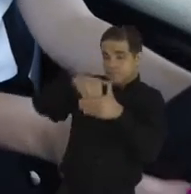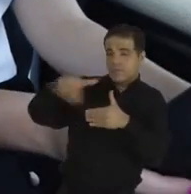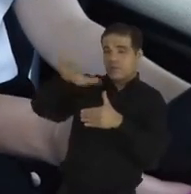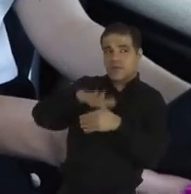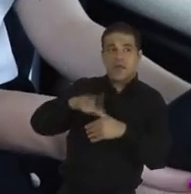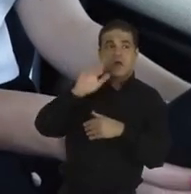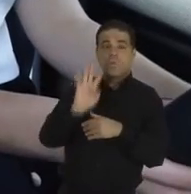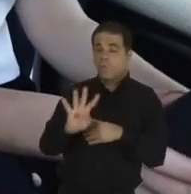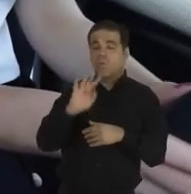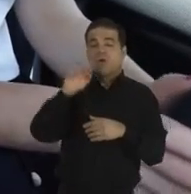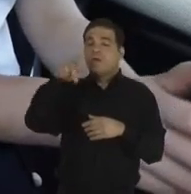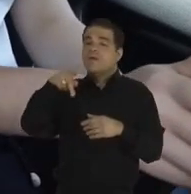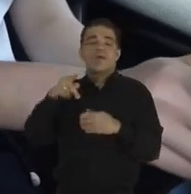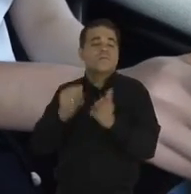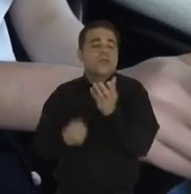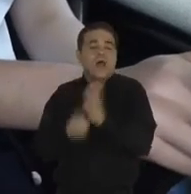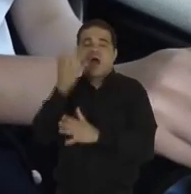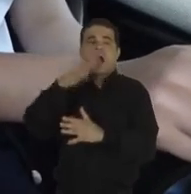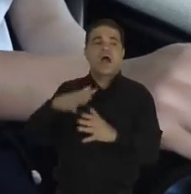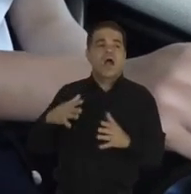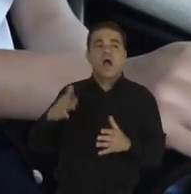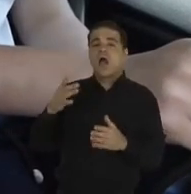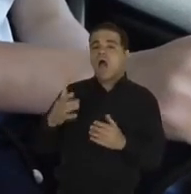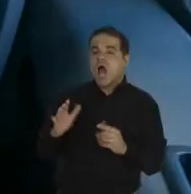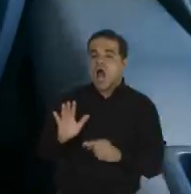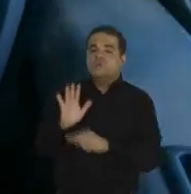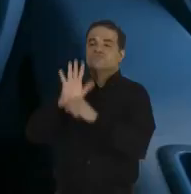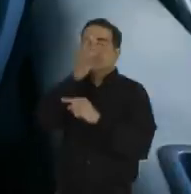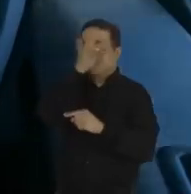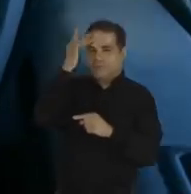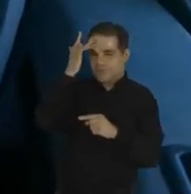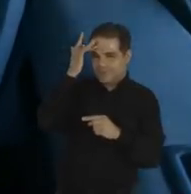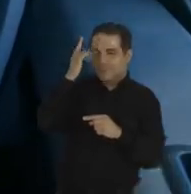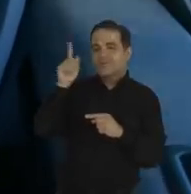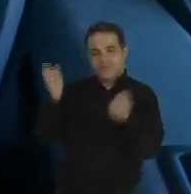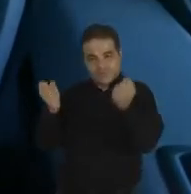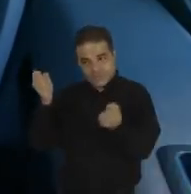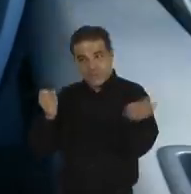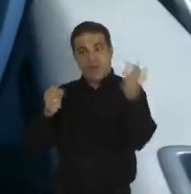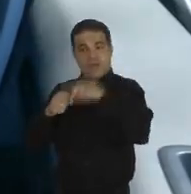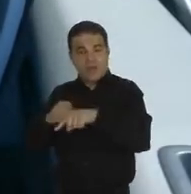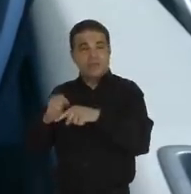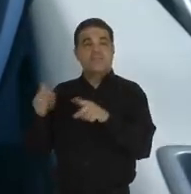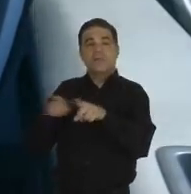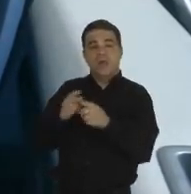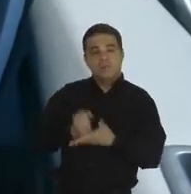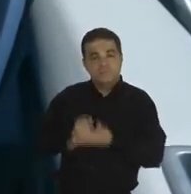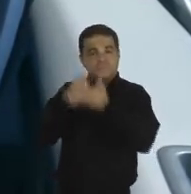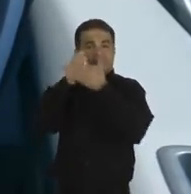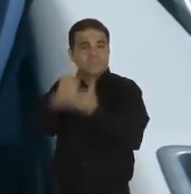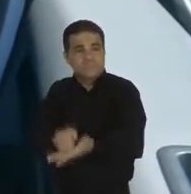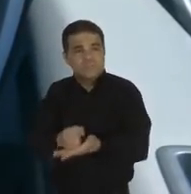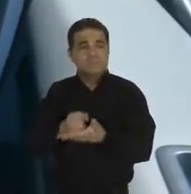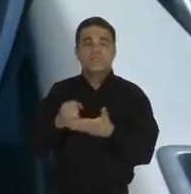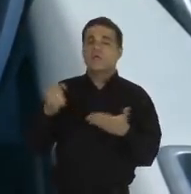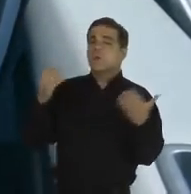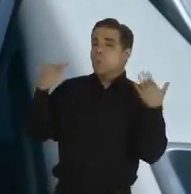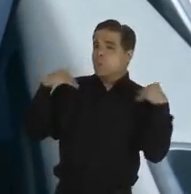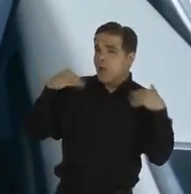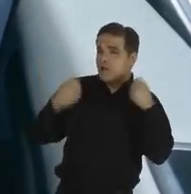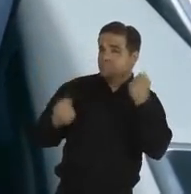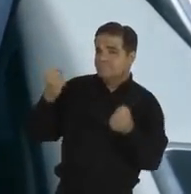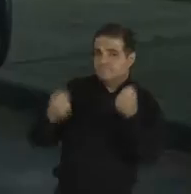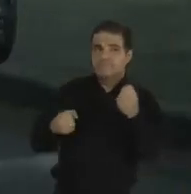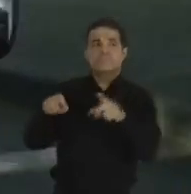cockpit foi feito para abraçar o motorista eo carona propiciando uma experiência de condução de um carro de passeio